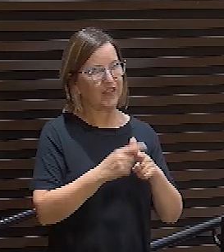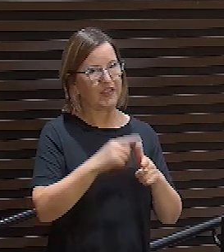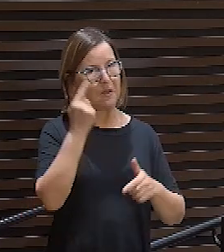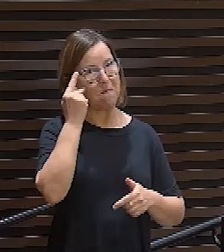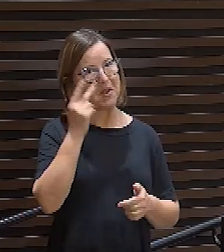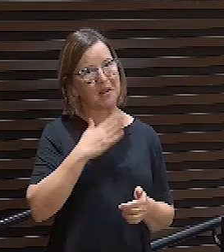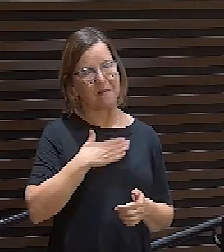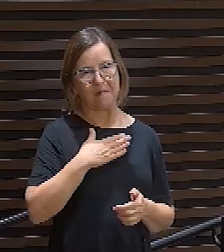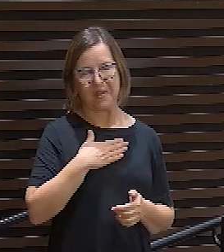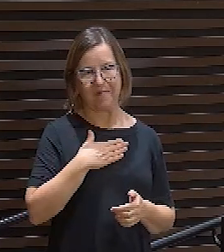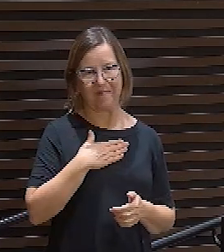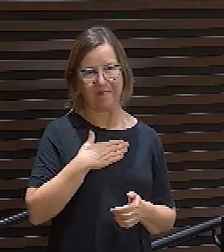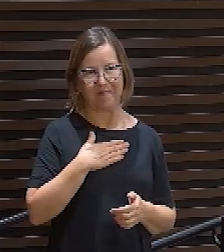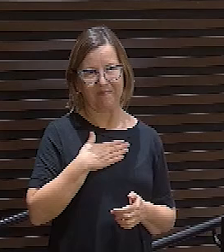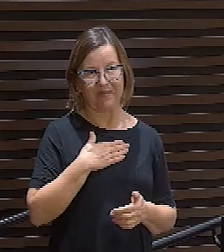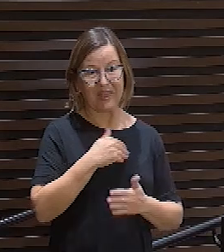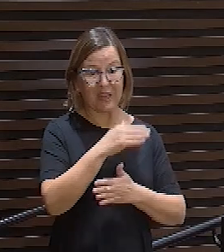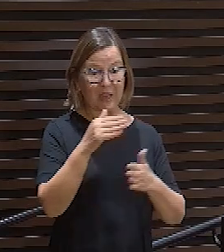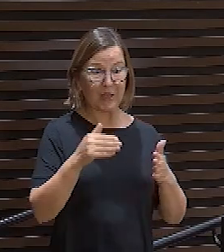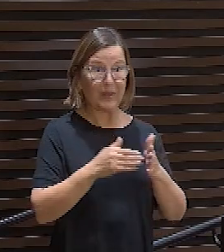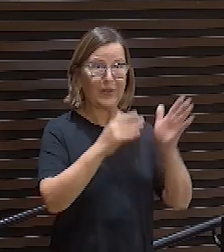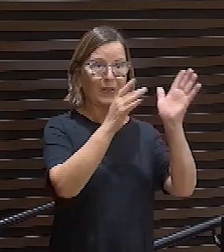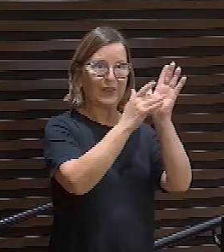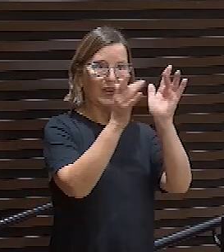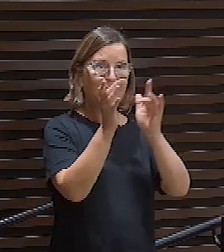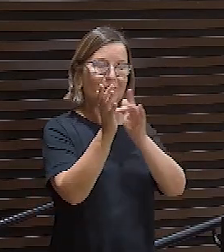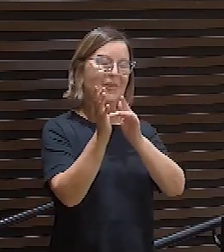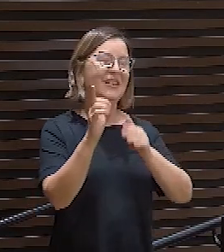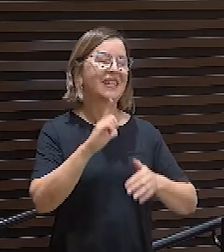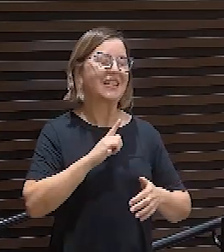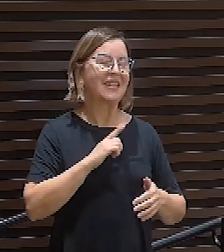Em tudo Ele tem a primazia. Agora,